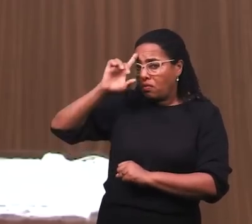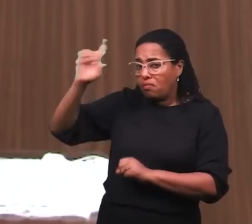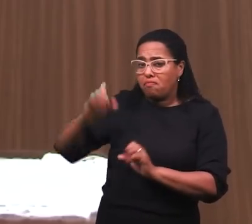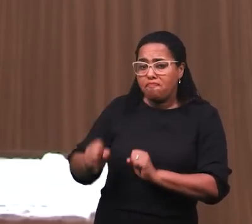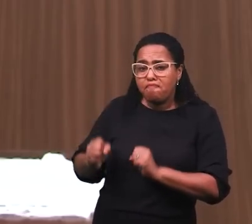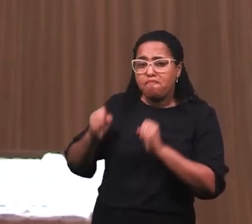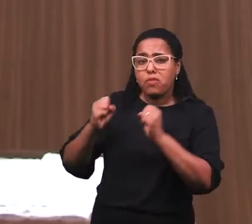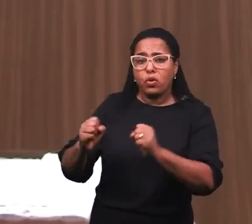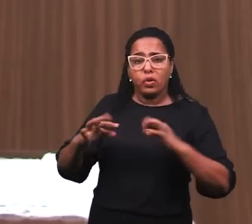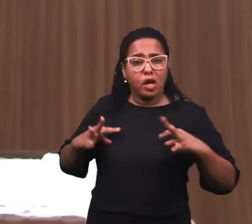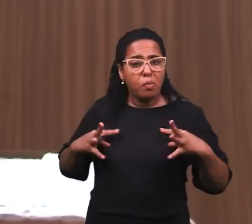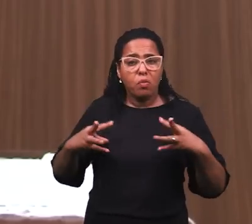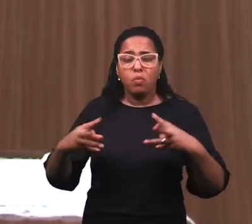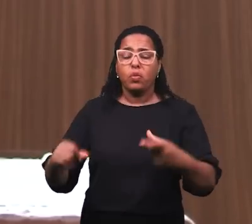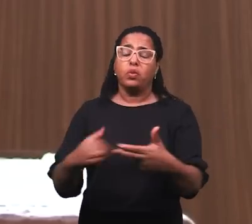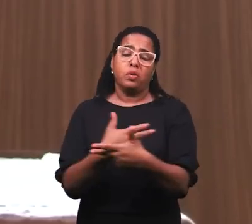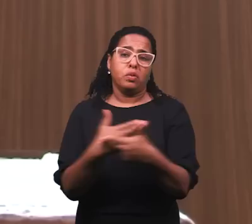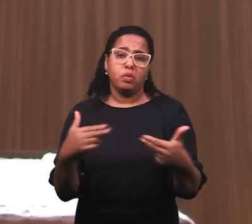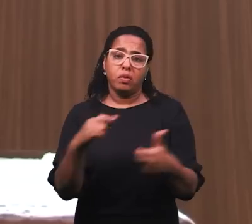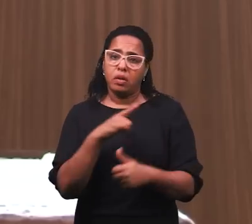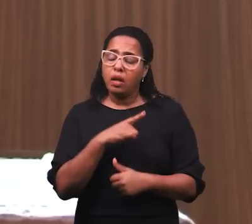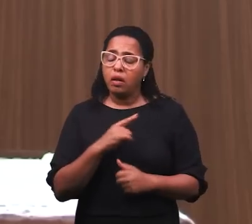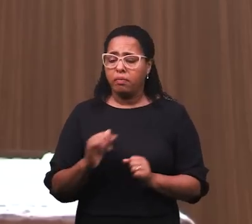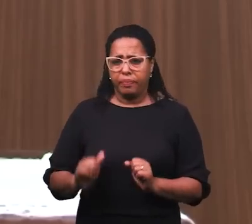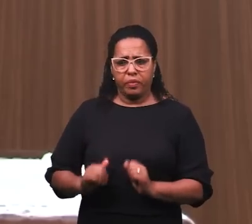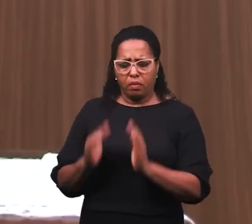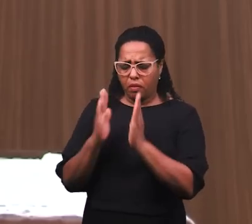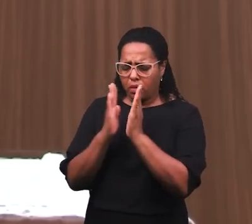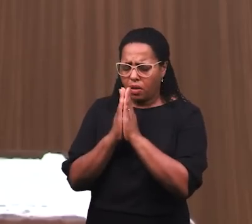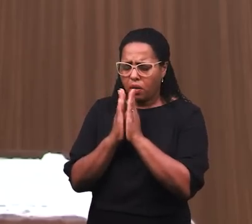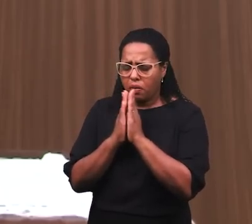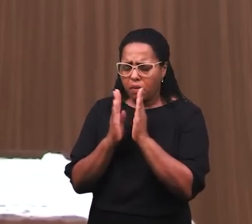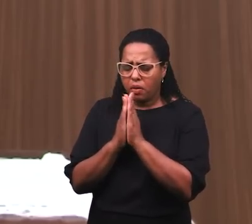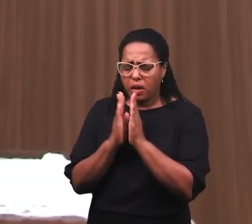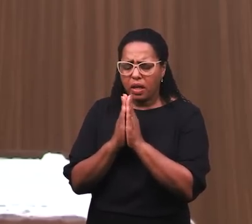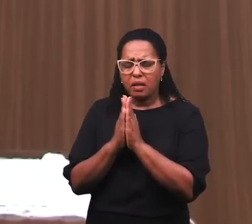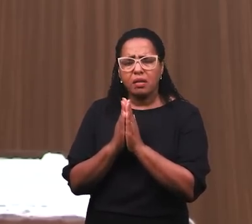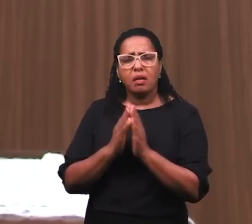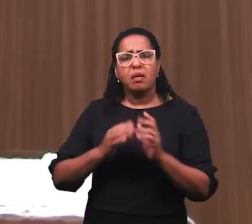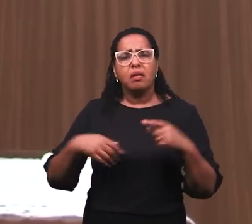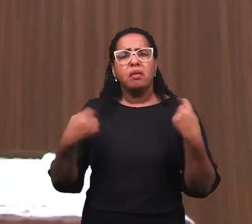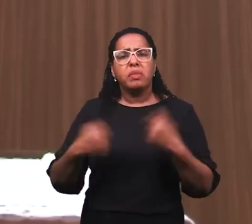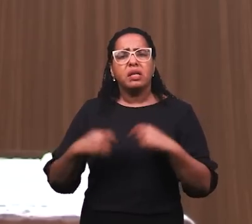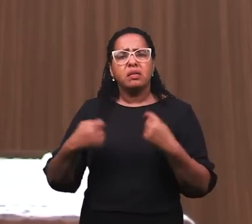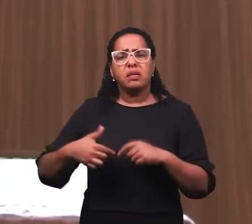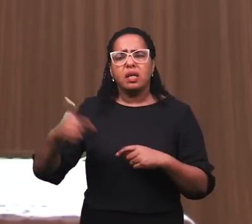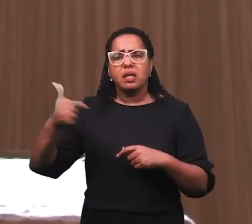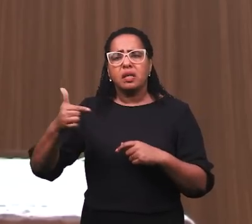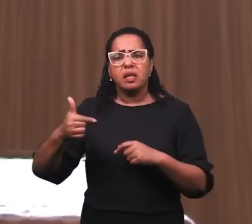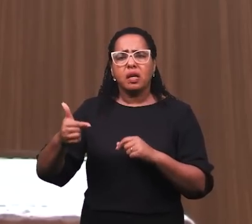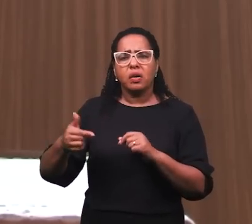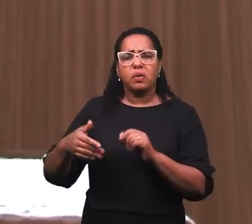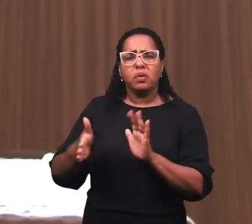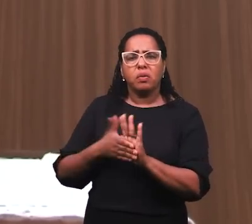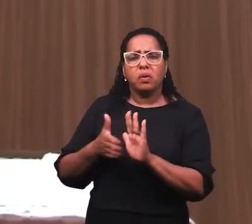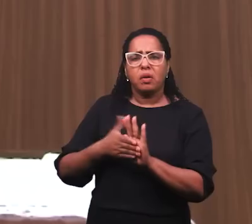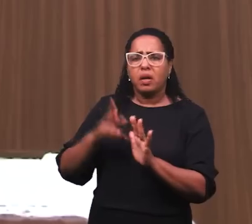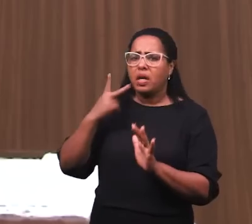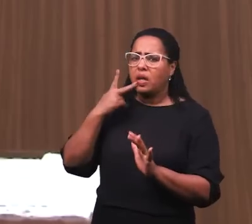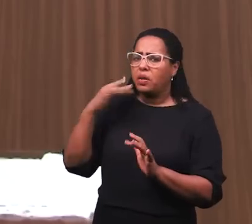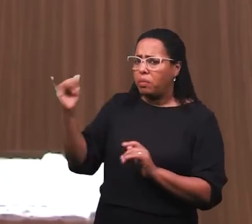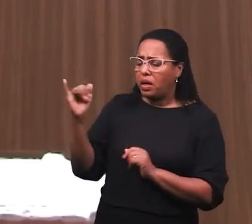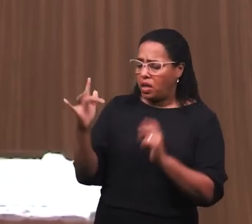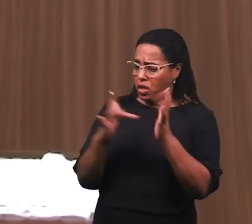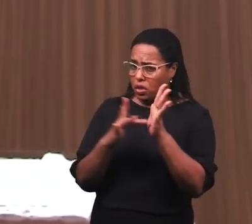para todas as coisas. A oração, ela precisa ser segundo o projeto do Pai. E Jesus nos ensina